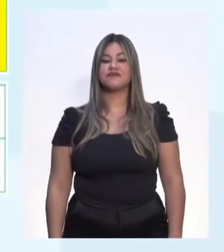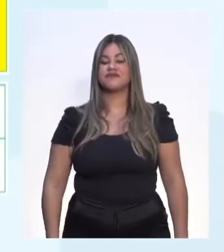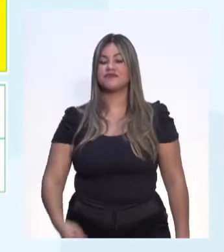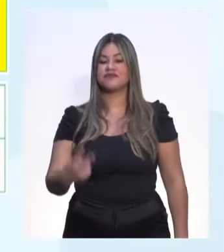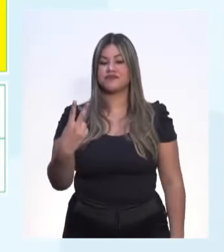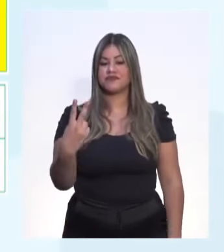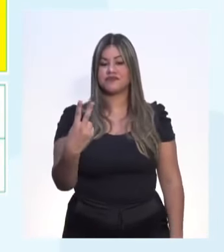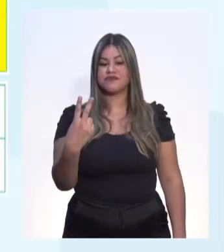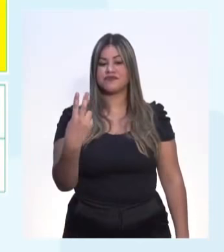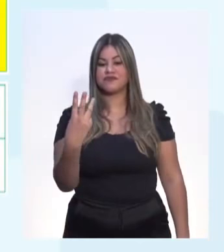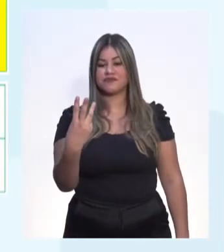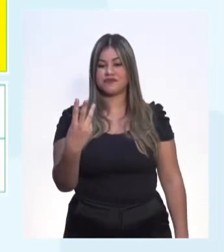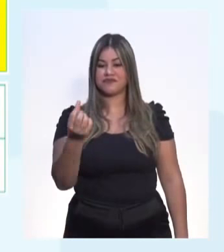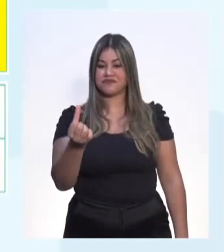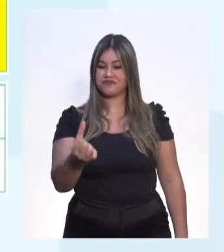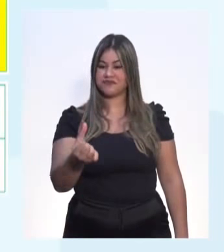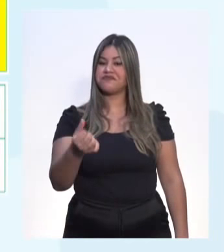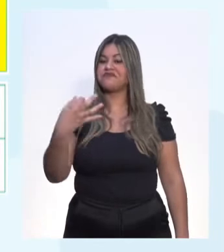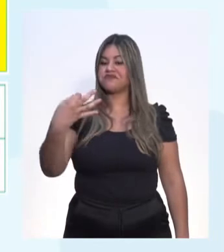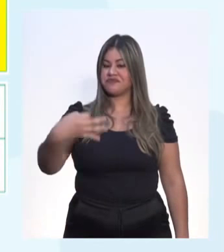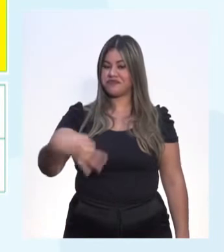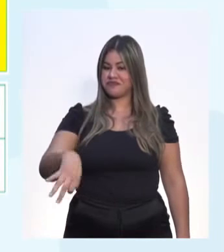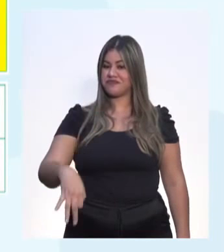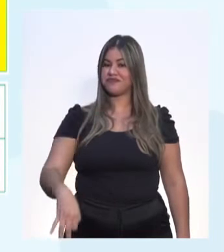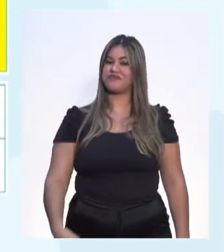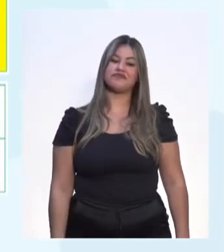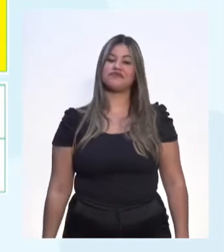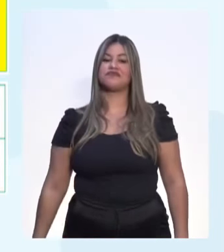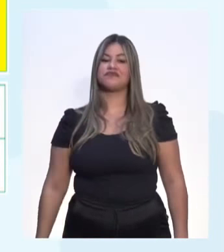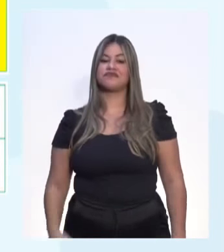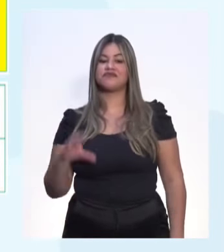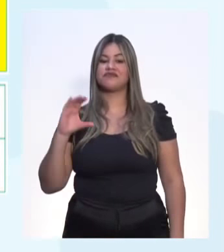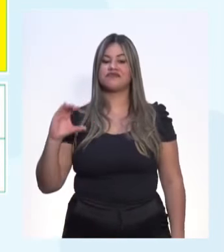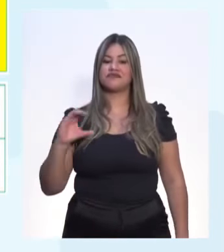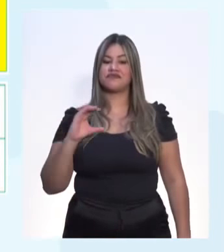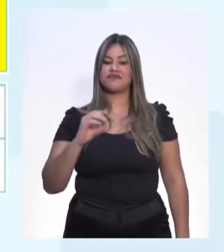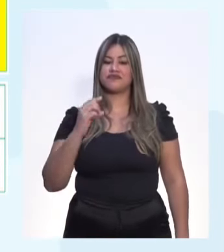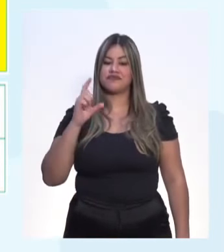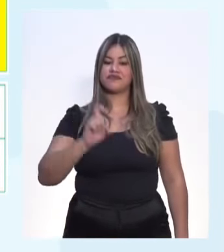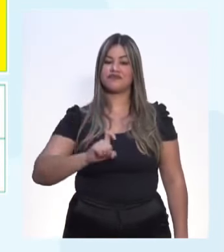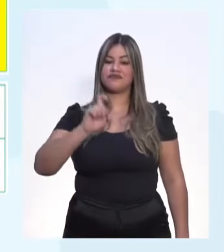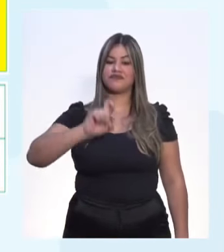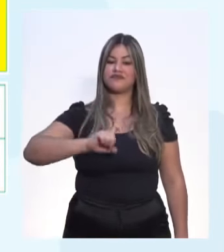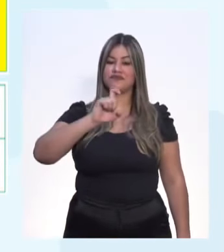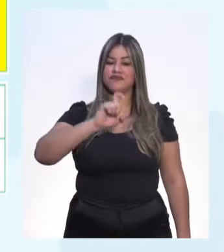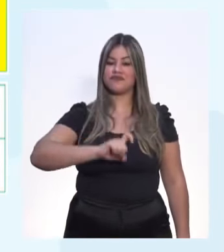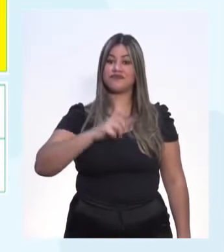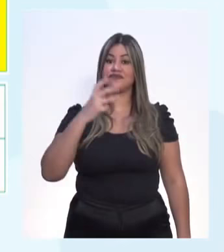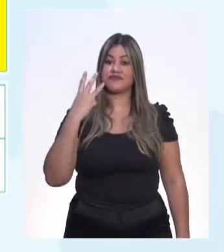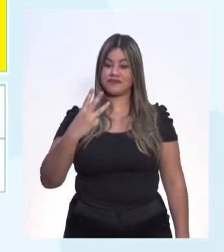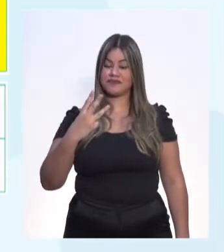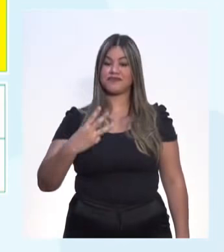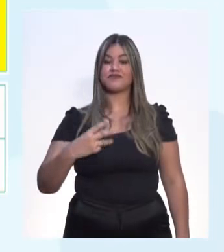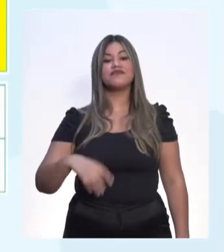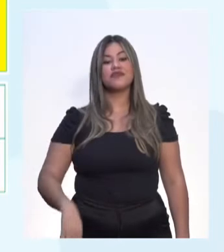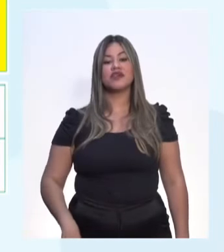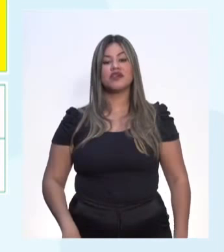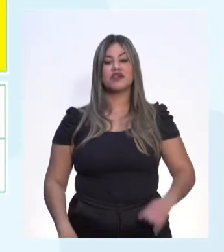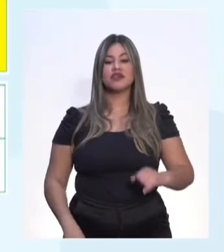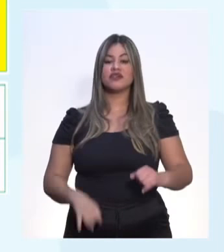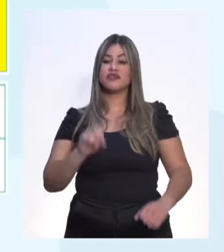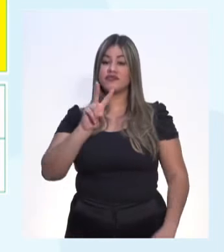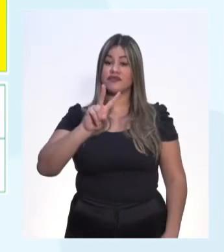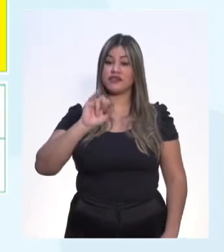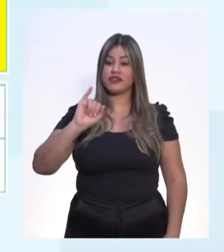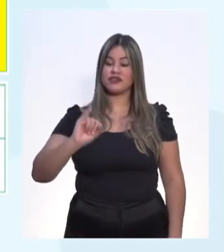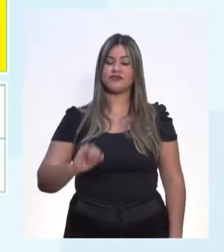relação ao 236 também nenhum problema só CC um dois três tá percebe que só pode ir três vezes a letra A o